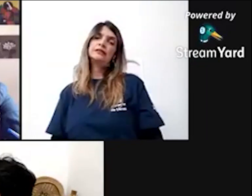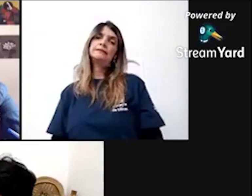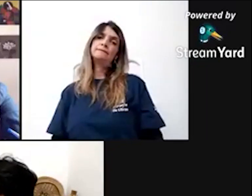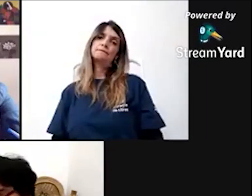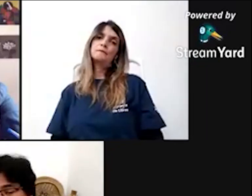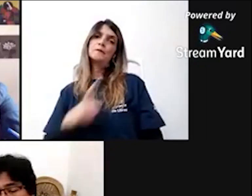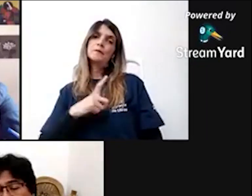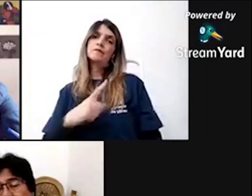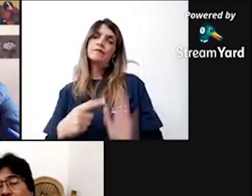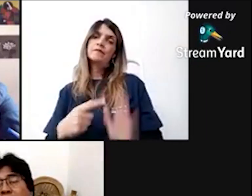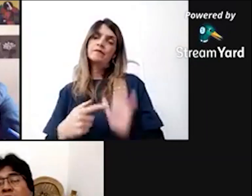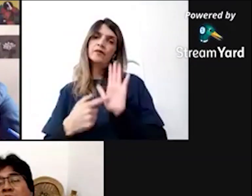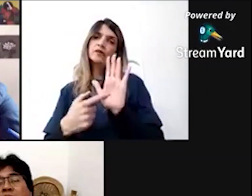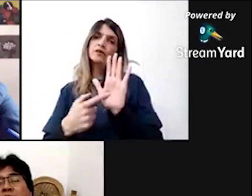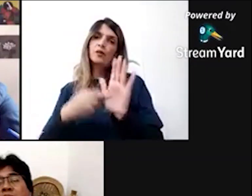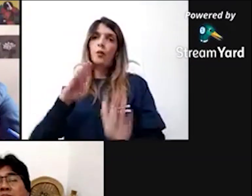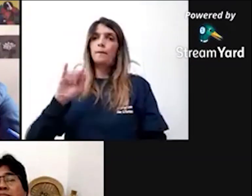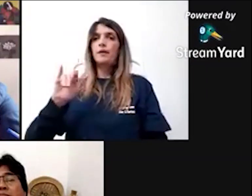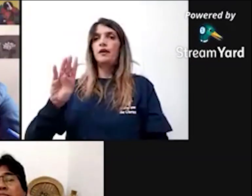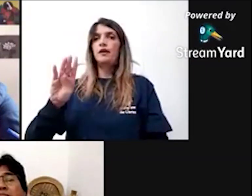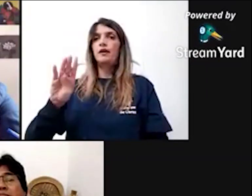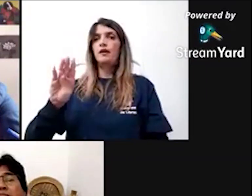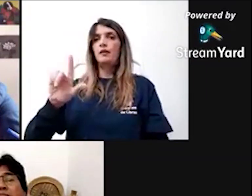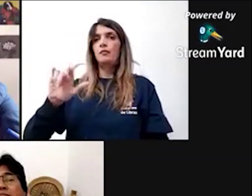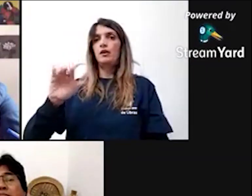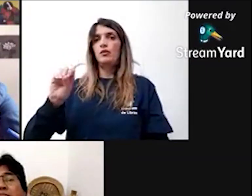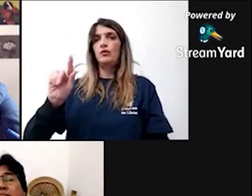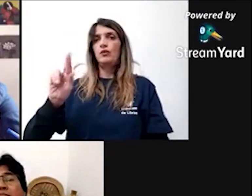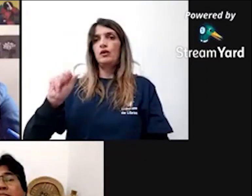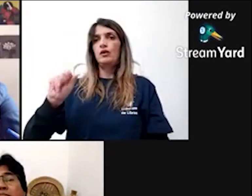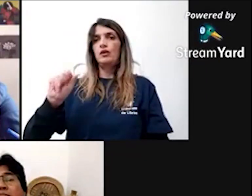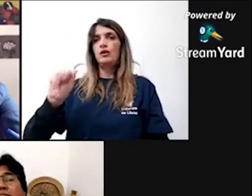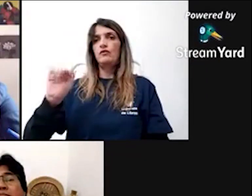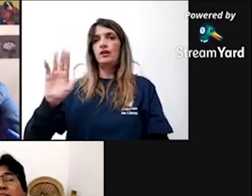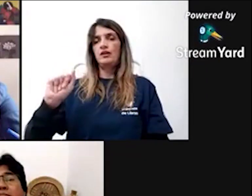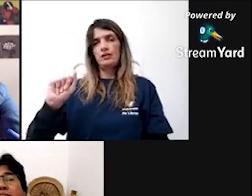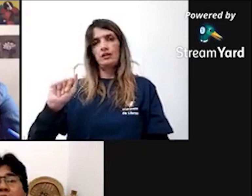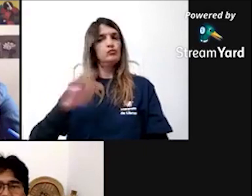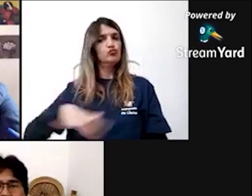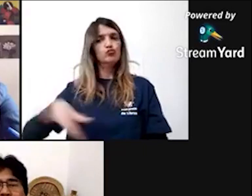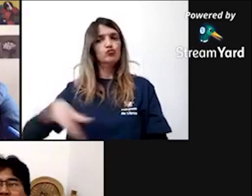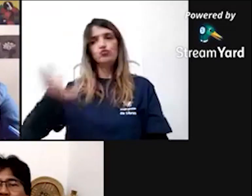indicações bibliográficas, tá certo? Tudo isso está lá, presente